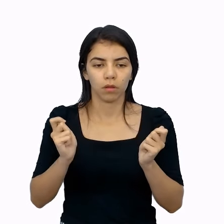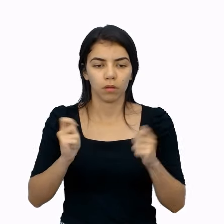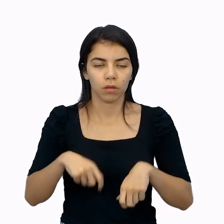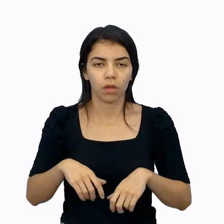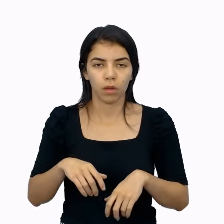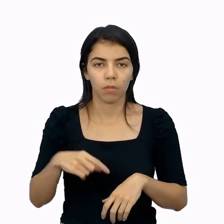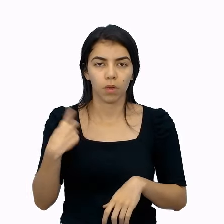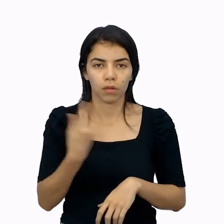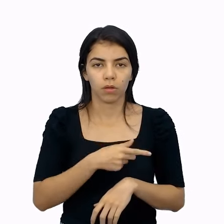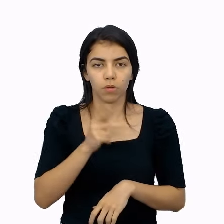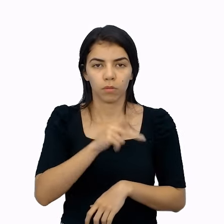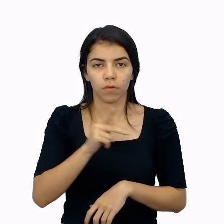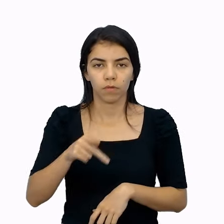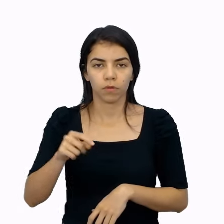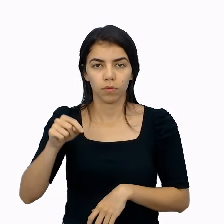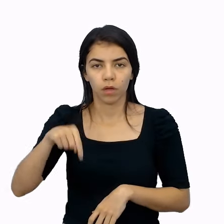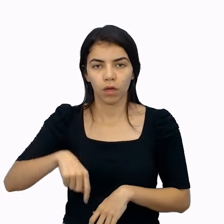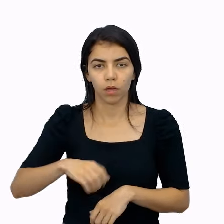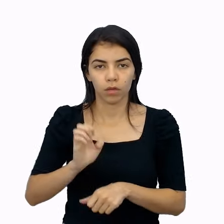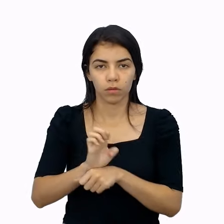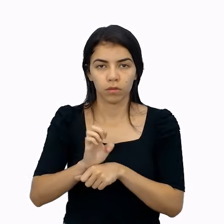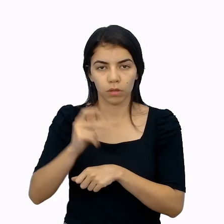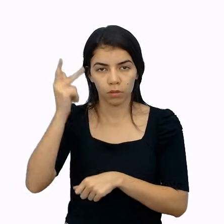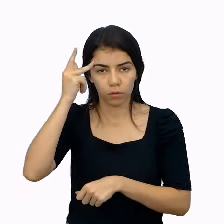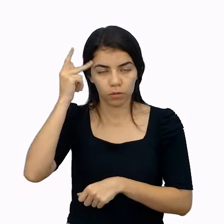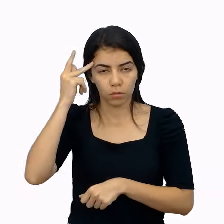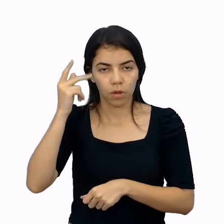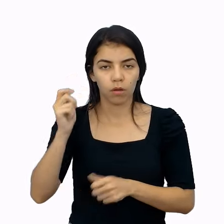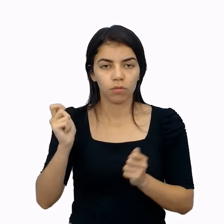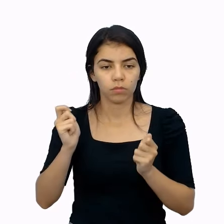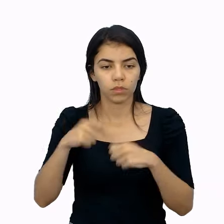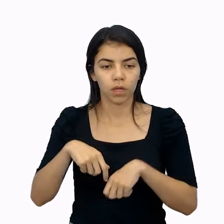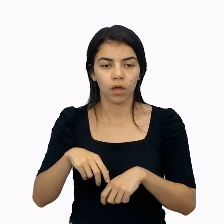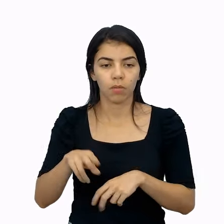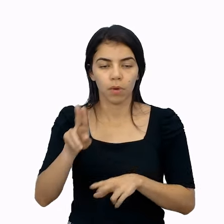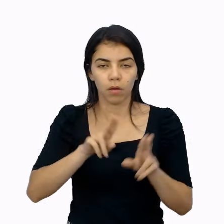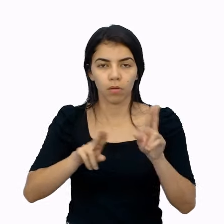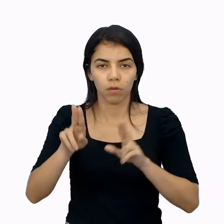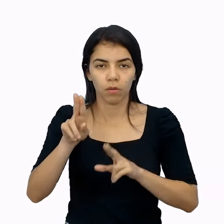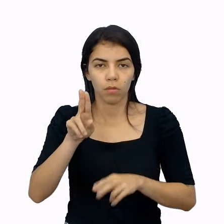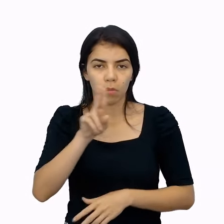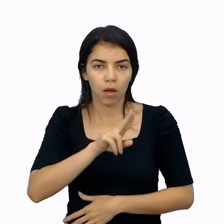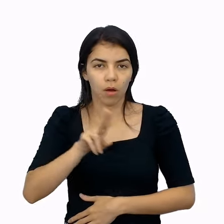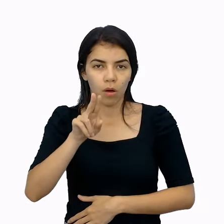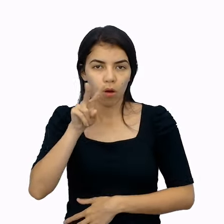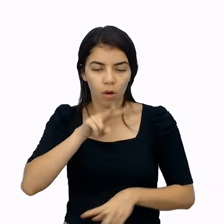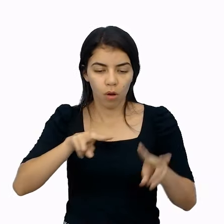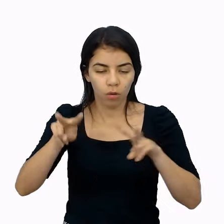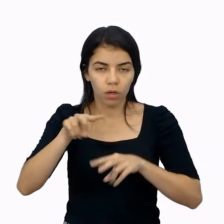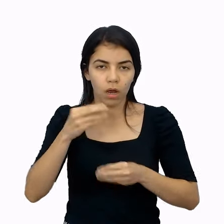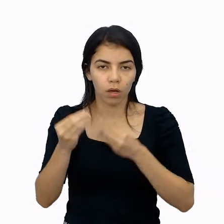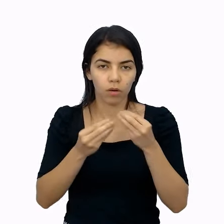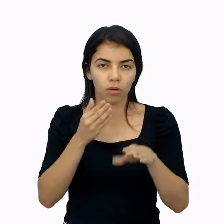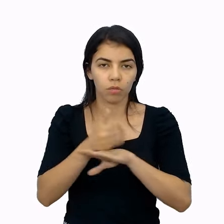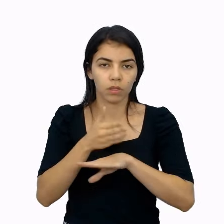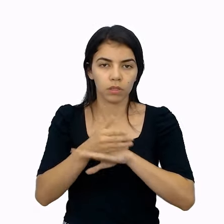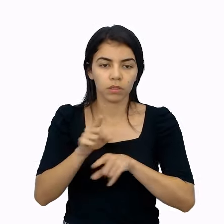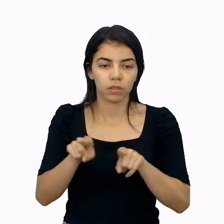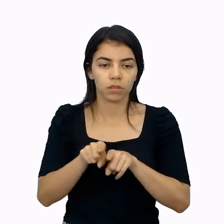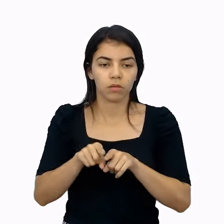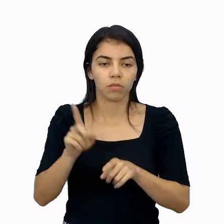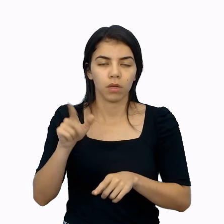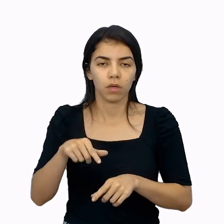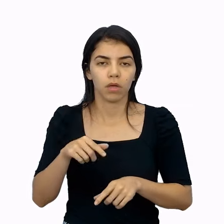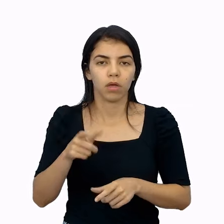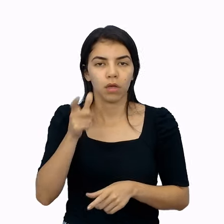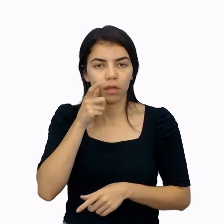novos professores que estão na rede estadual de São Paulo, que podem também olhar aí como acessar, tá bom? Então, de certa forma, é